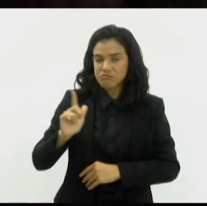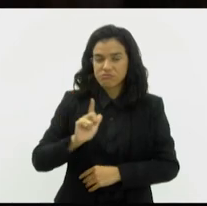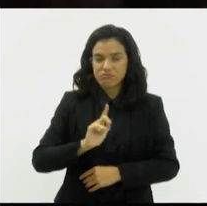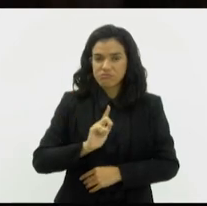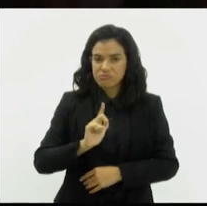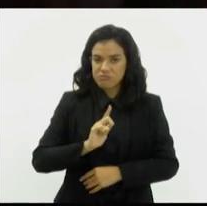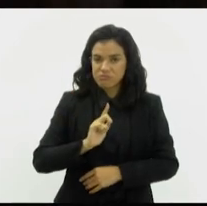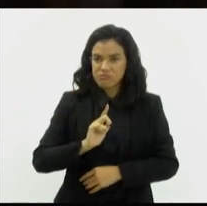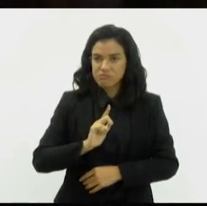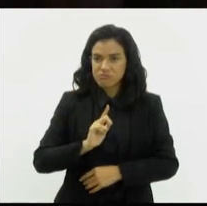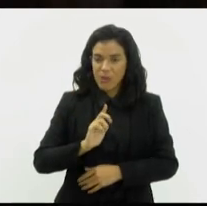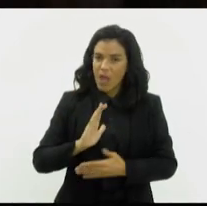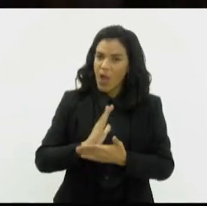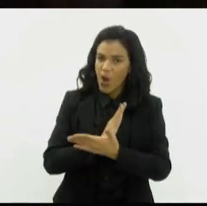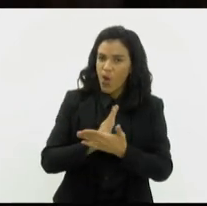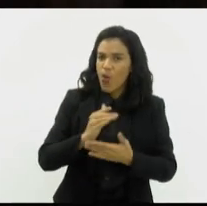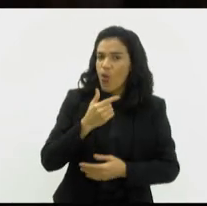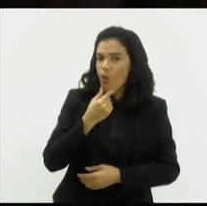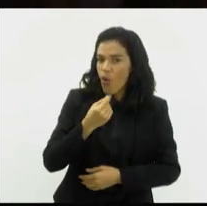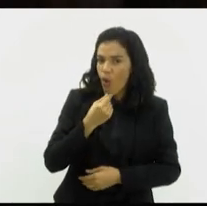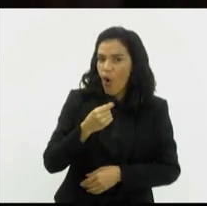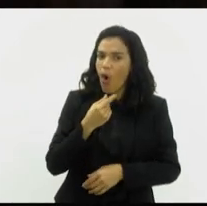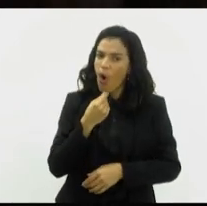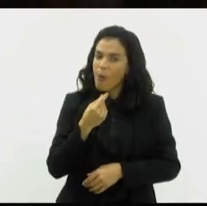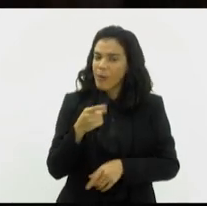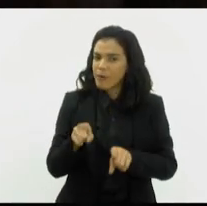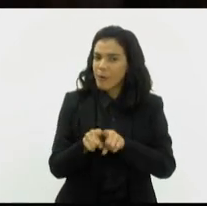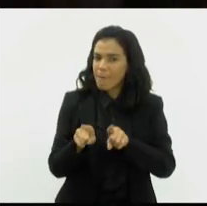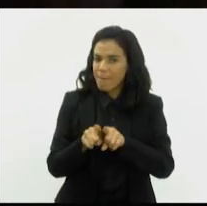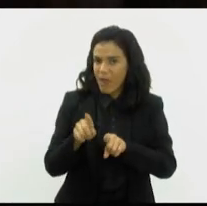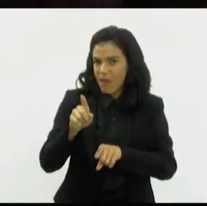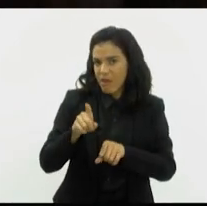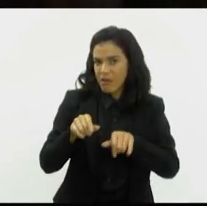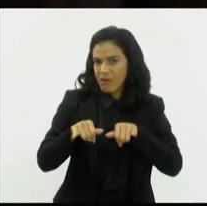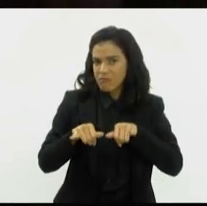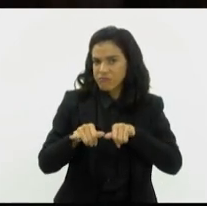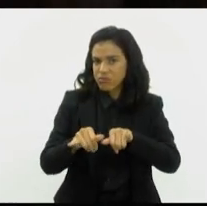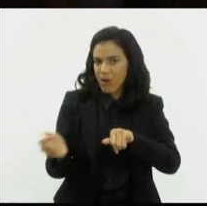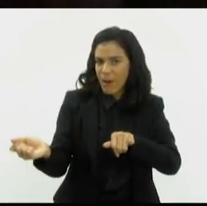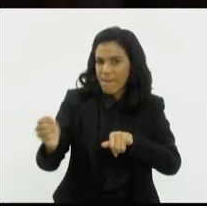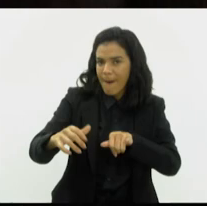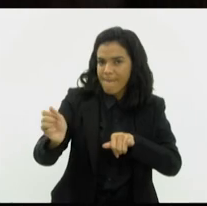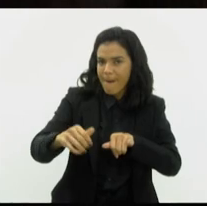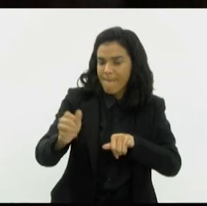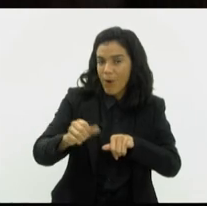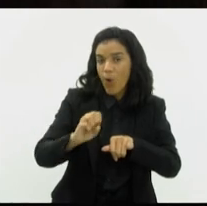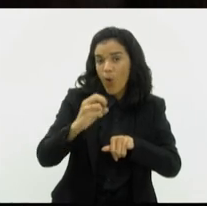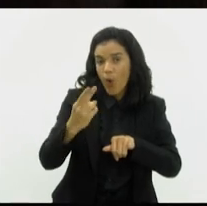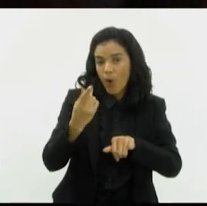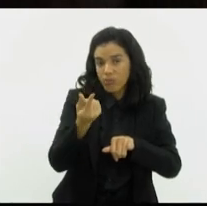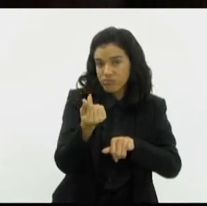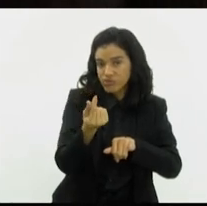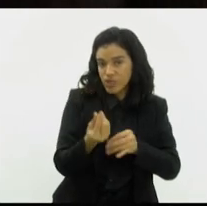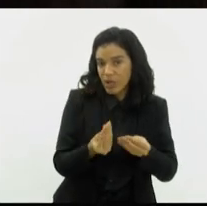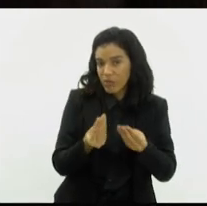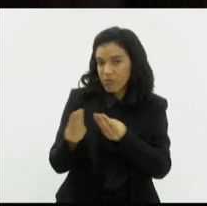E deve ter alguns homens aqui que fazem compras. Se não fazem compras, dão o dinheiro para fazer as